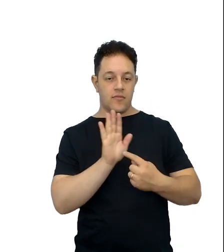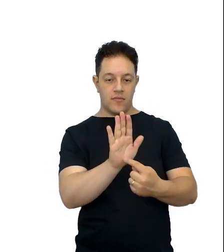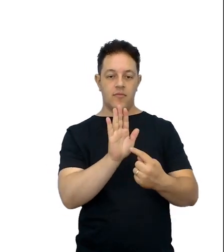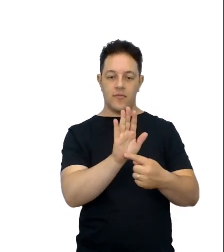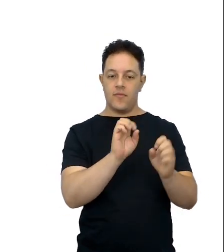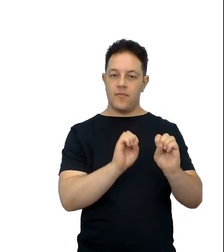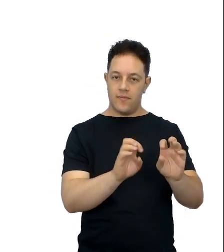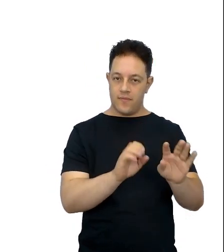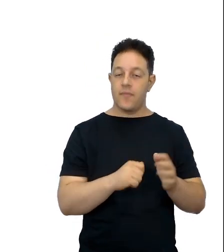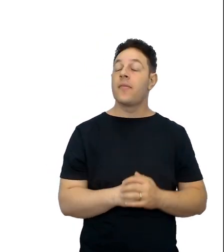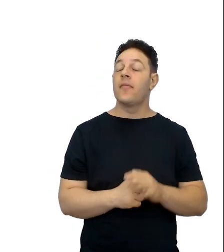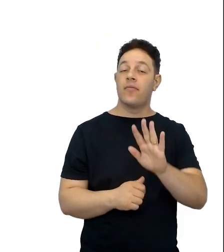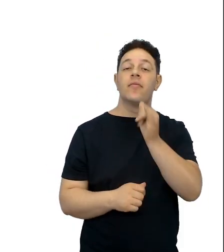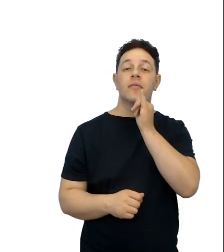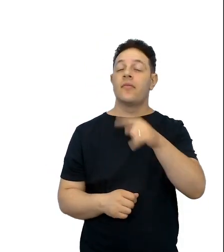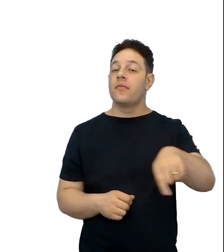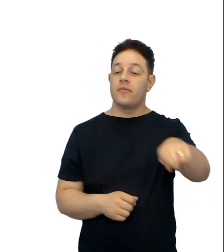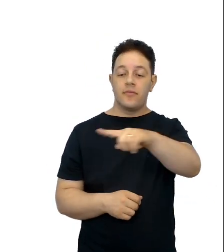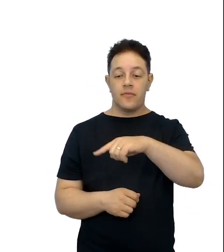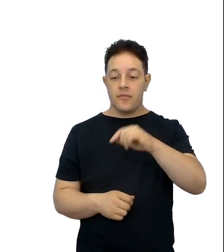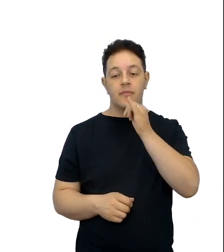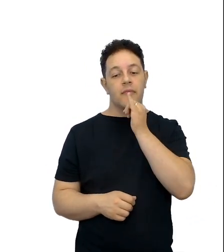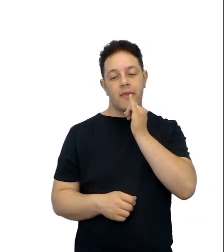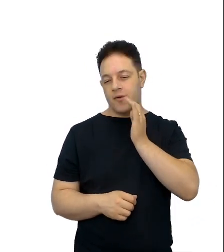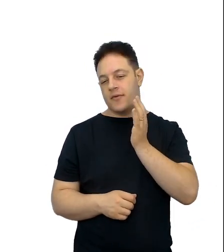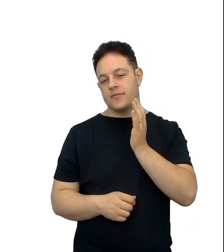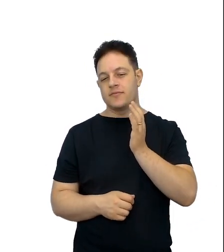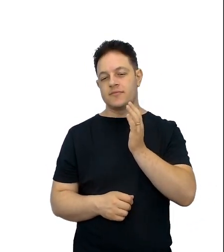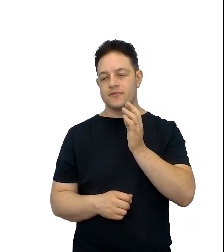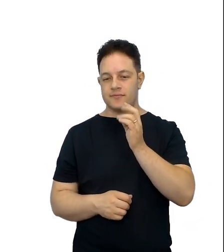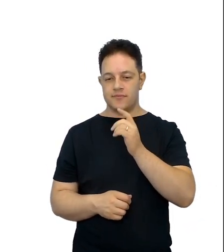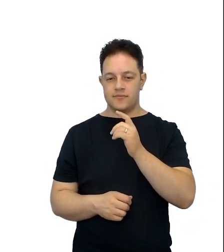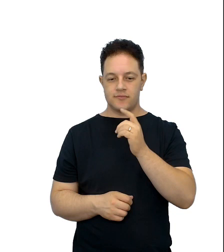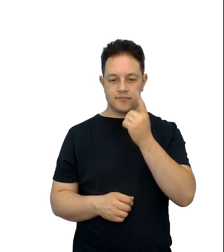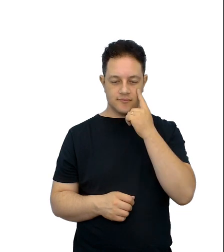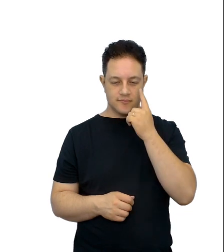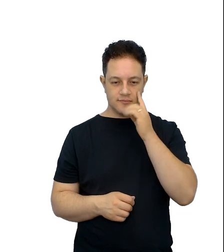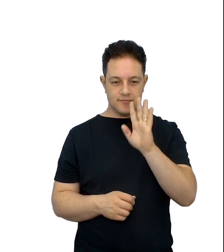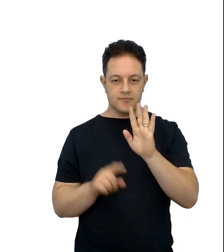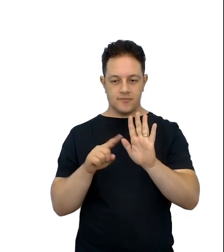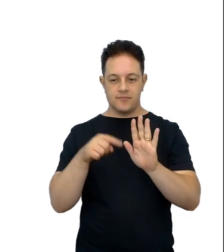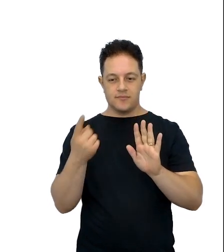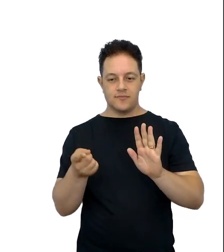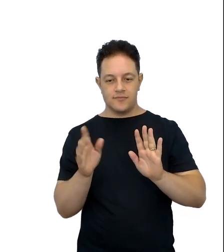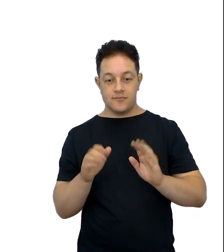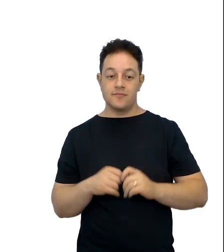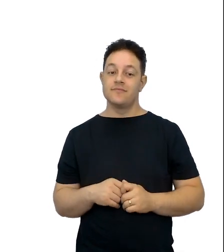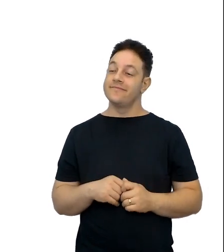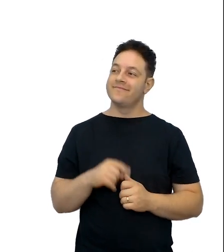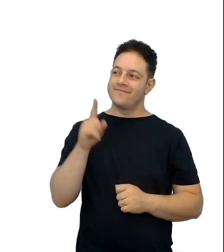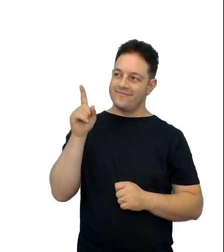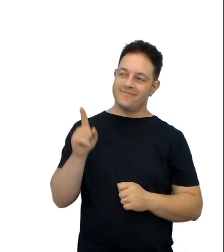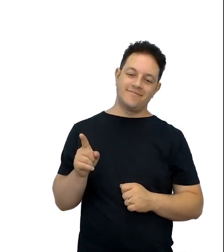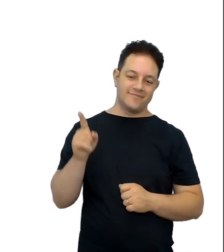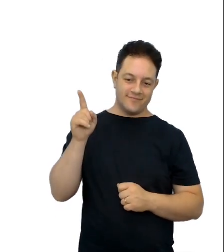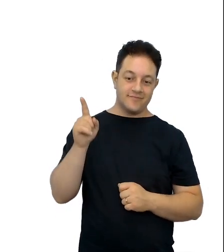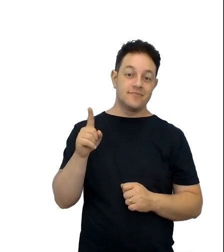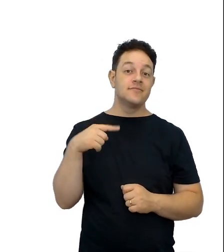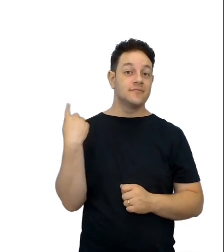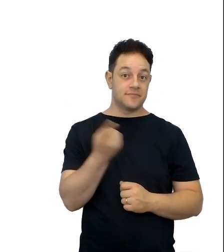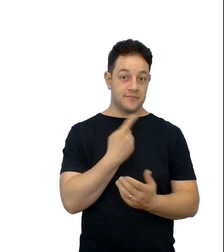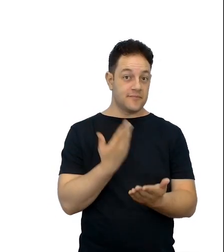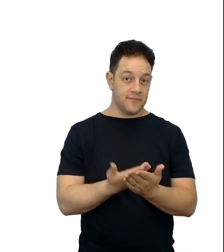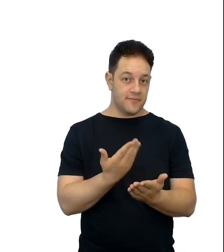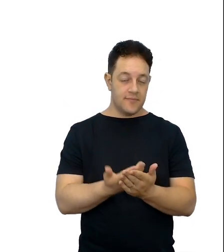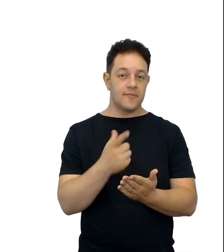Se vocês olharem aí, deixa eu pular aqui, as nossas aulas, elas